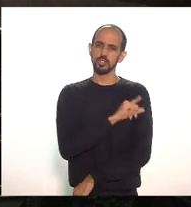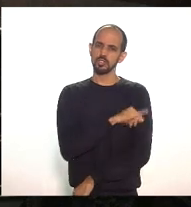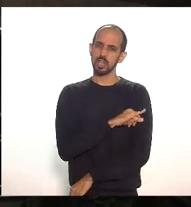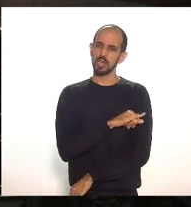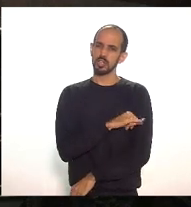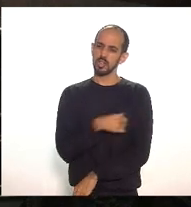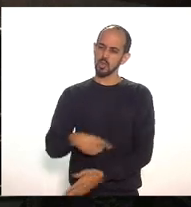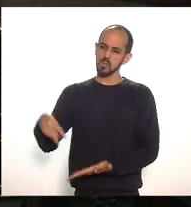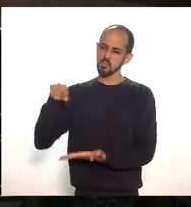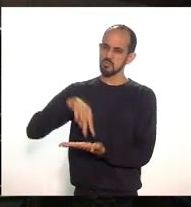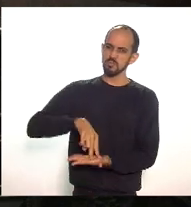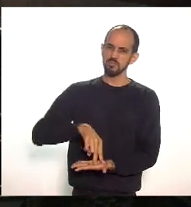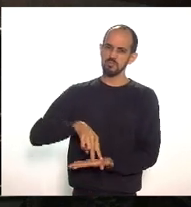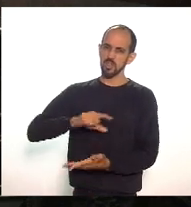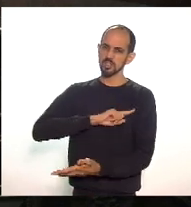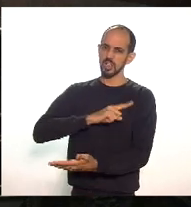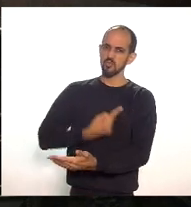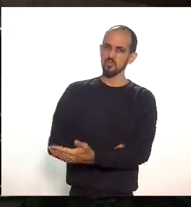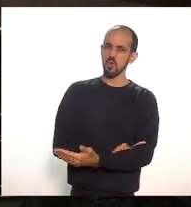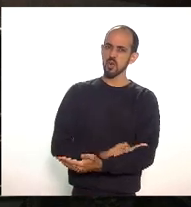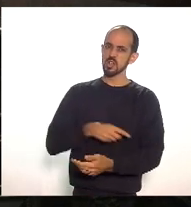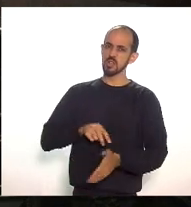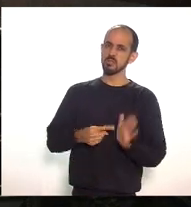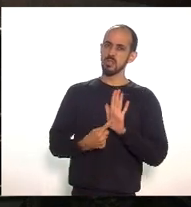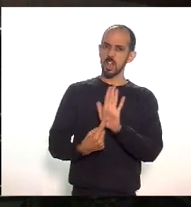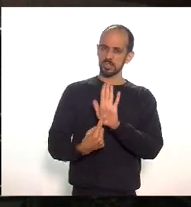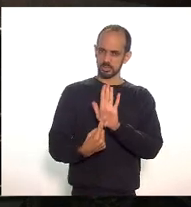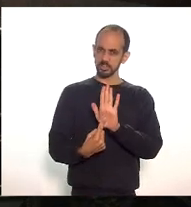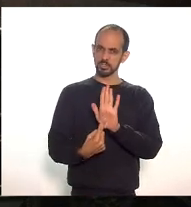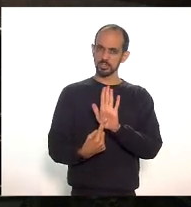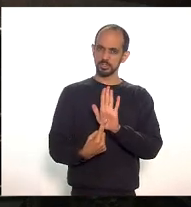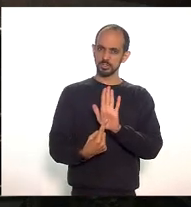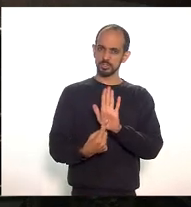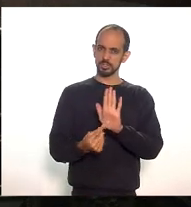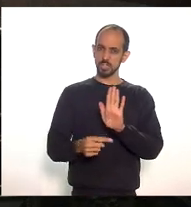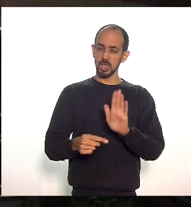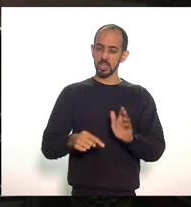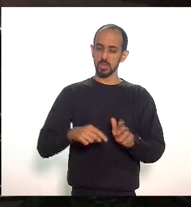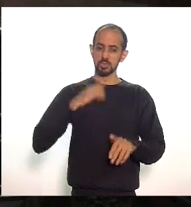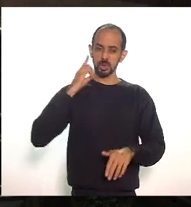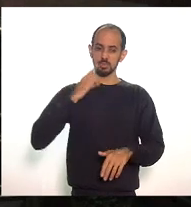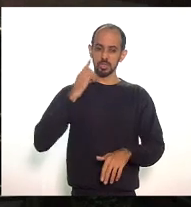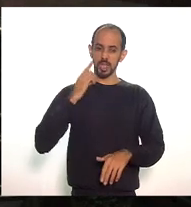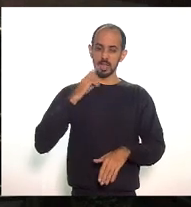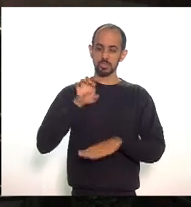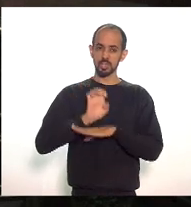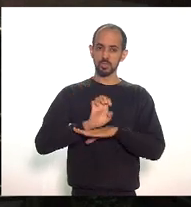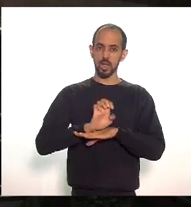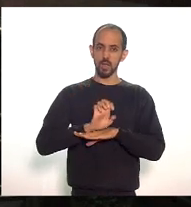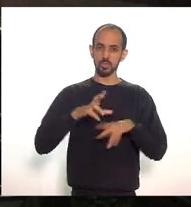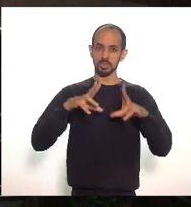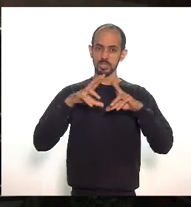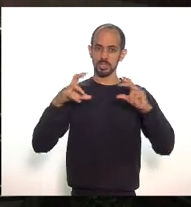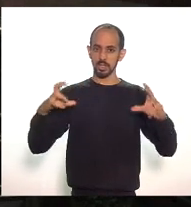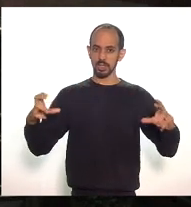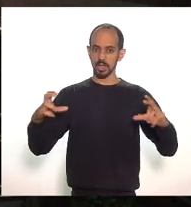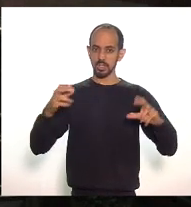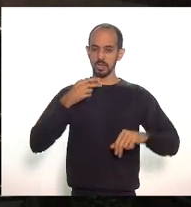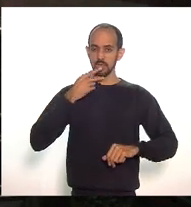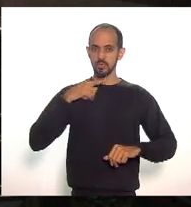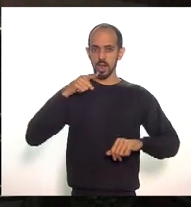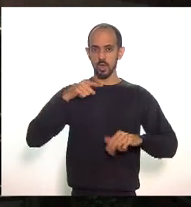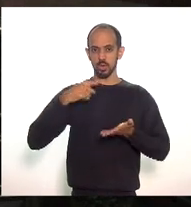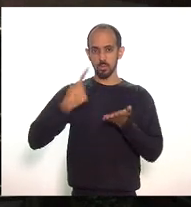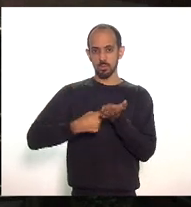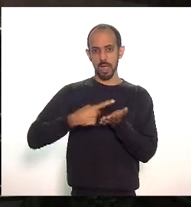Mostra Sua Força e aí o deputado o nosso Estadual de Santa Catarina disse que o pacto federativo para